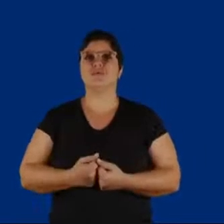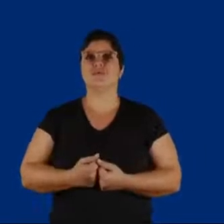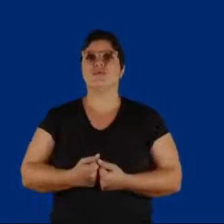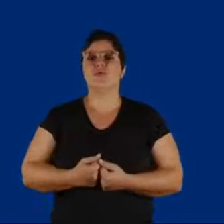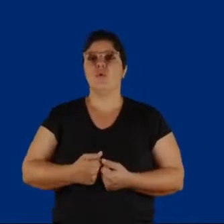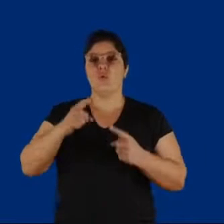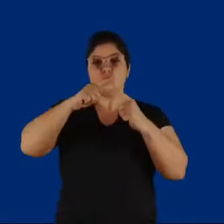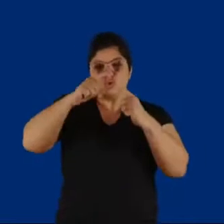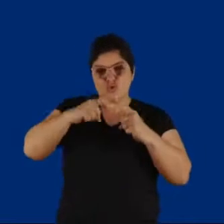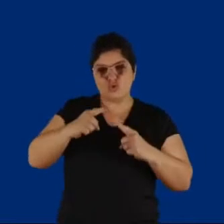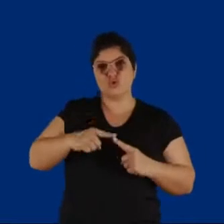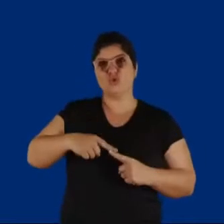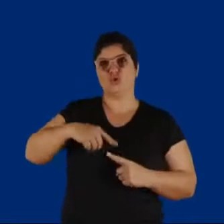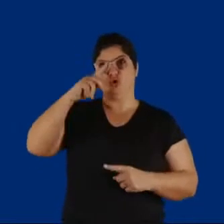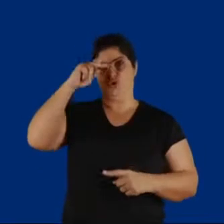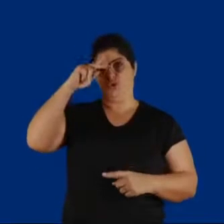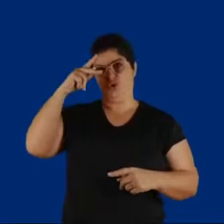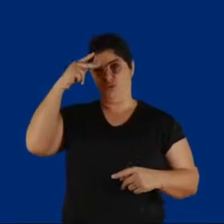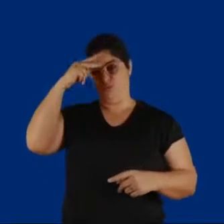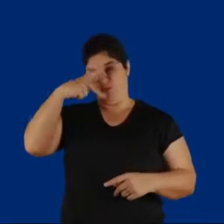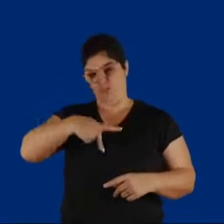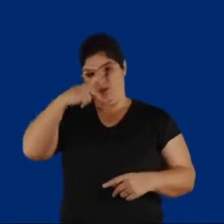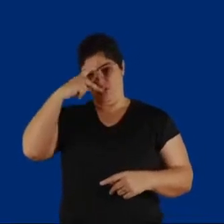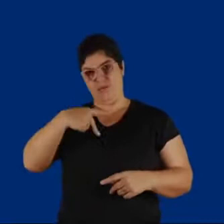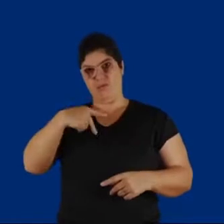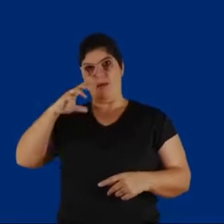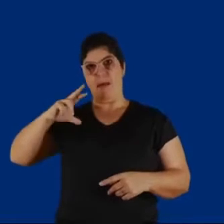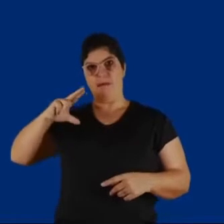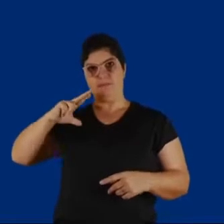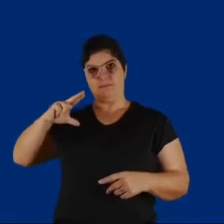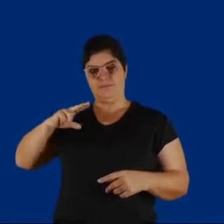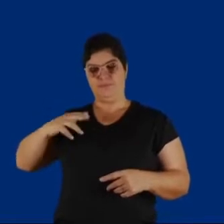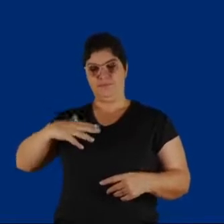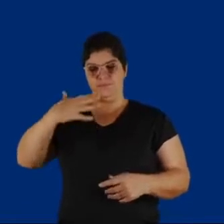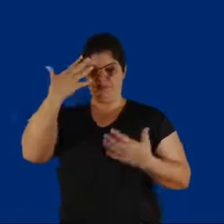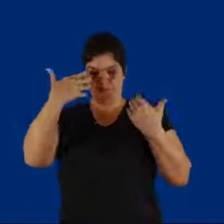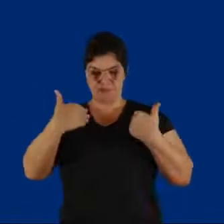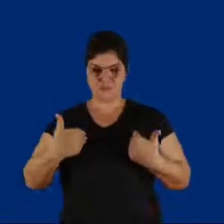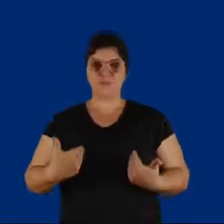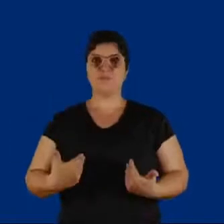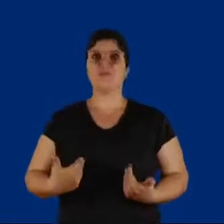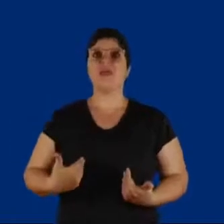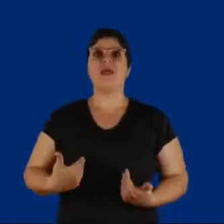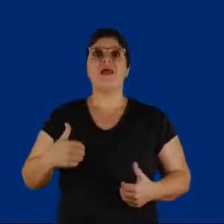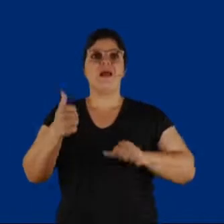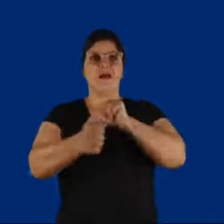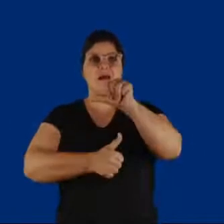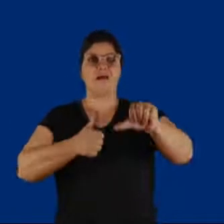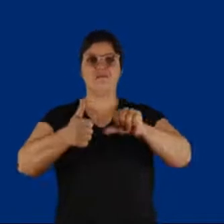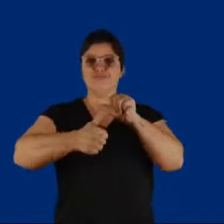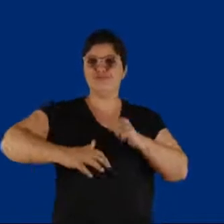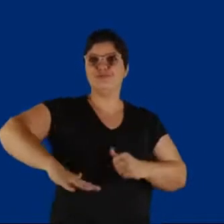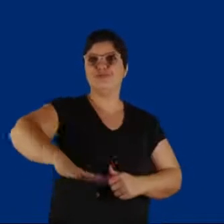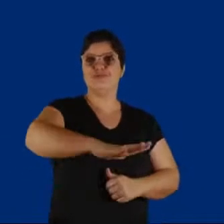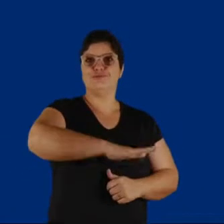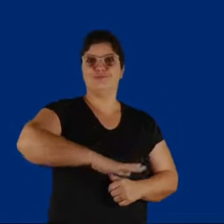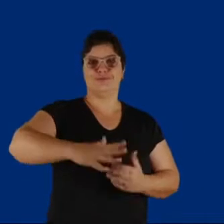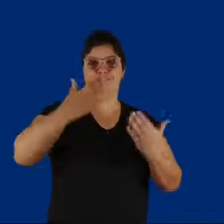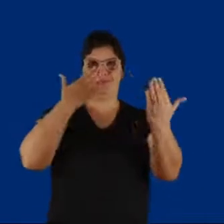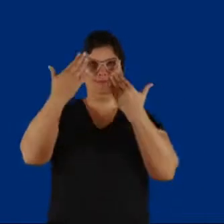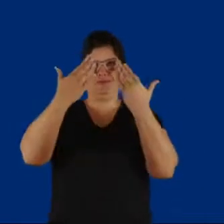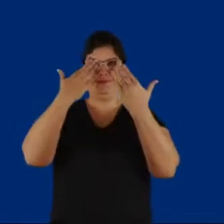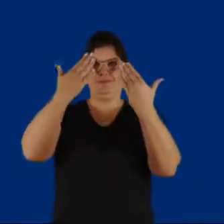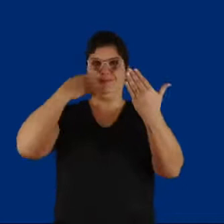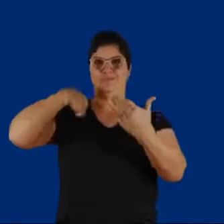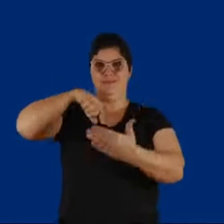tipos pessoais, e nós sempre vemos isso. E são coisas que mudam o nosso espaço psicológico,